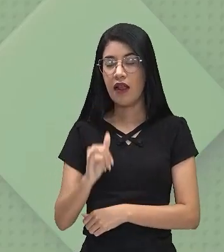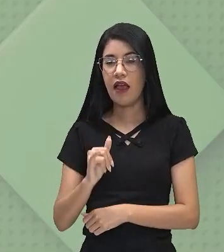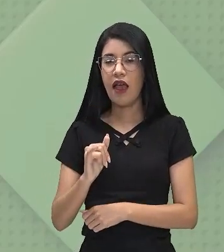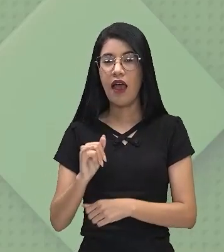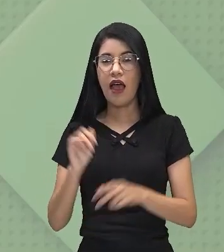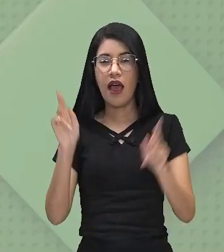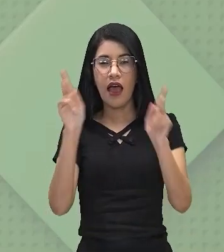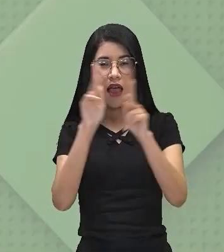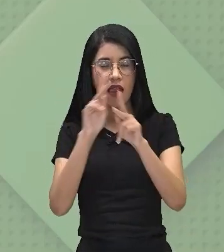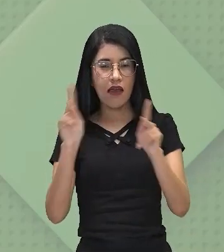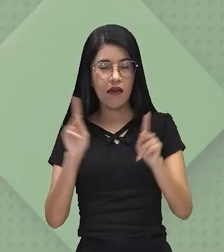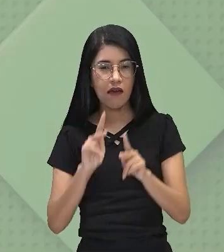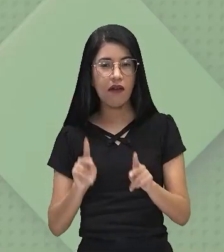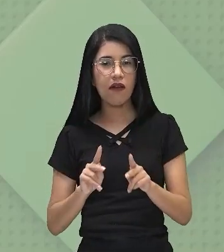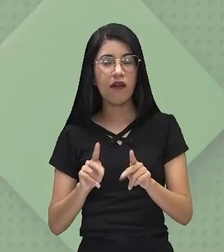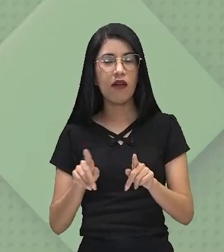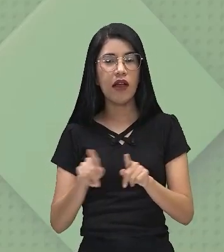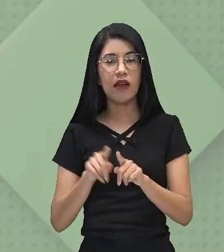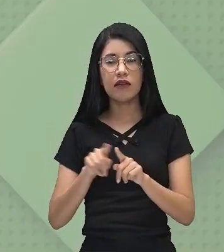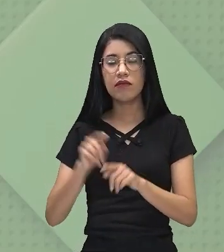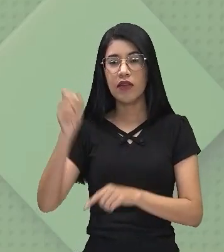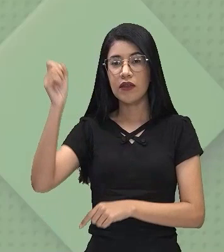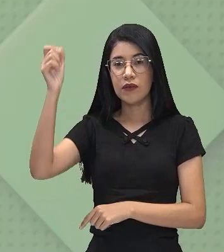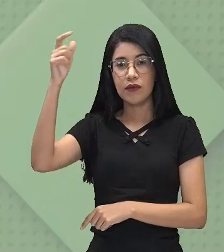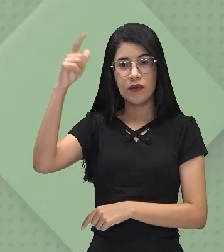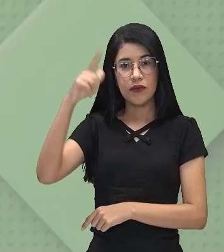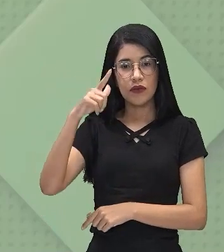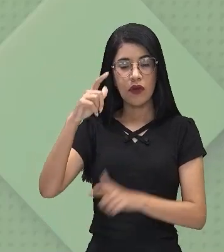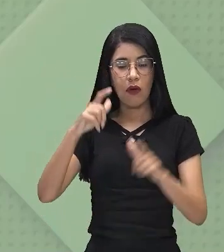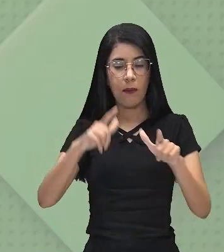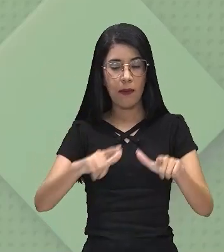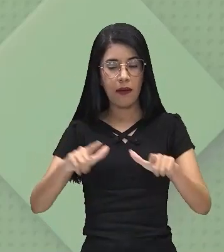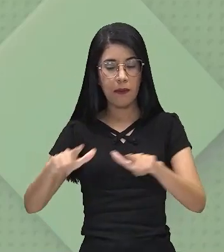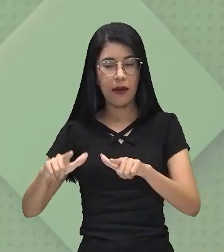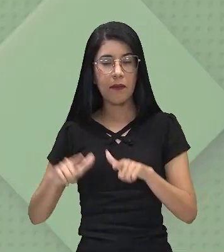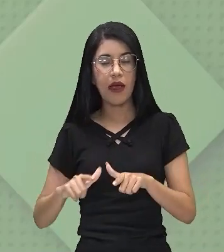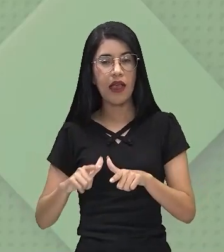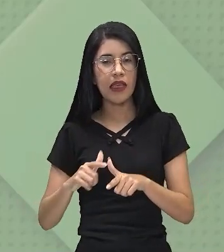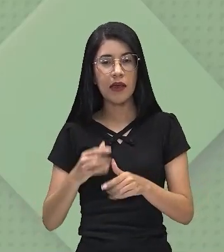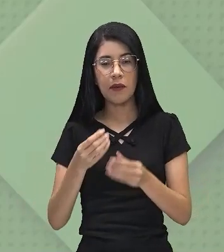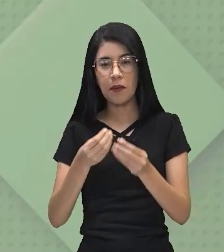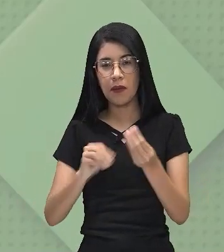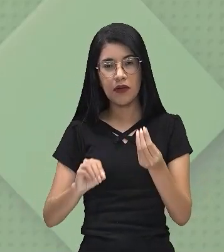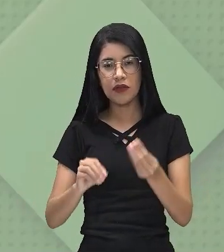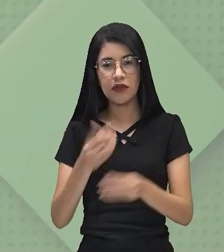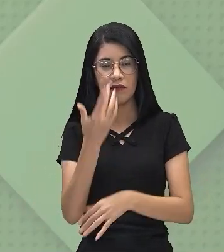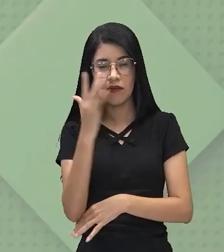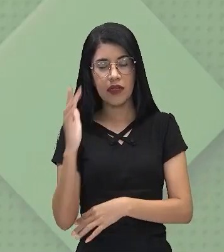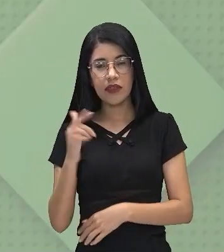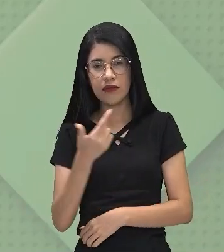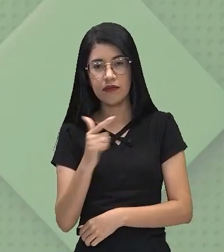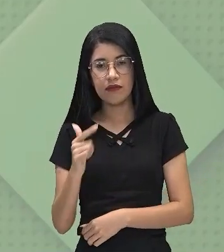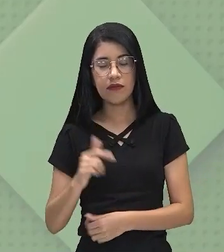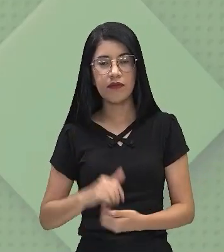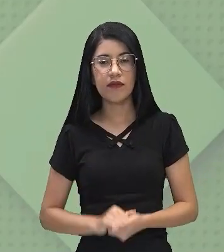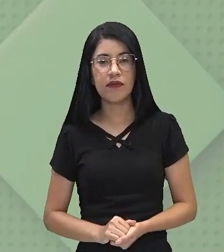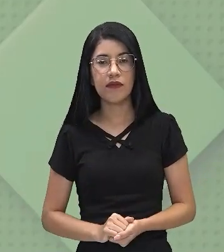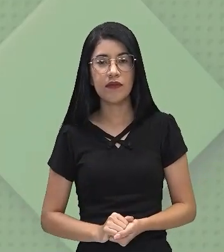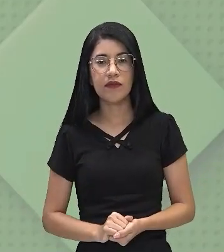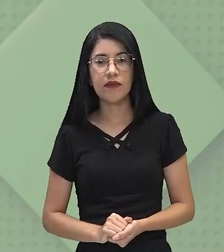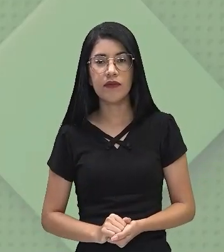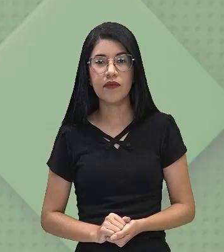eólicas, da energia solar, que não agride tanto assim o meio ambiente. Por isso são consideradas ali energias